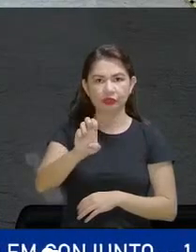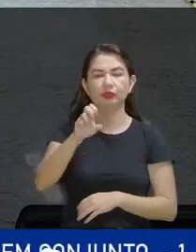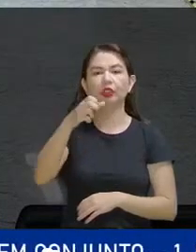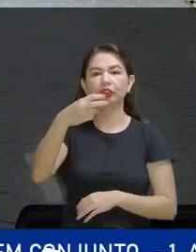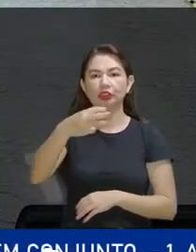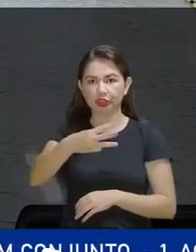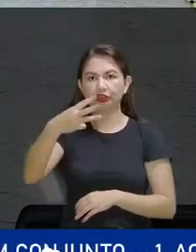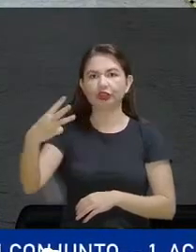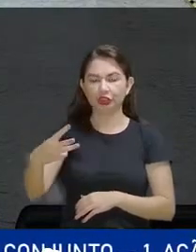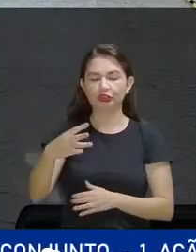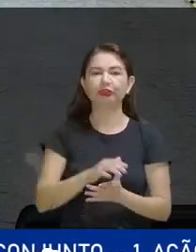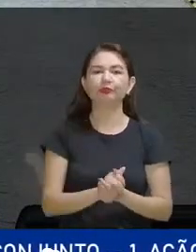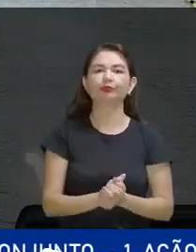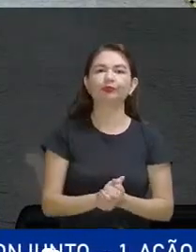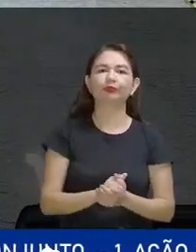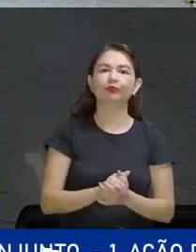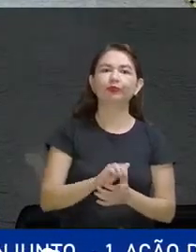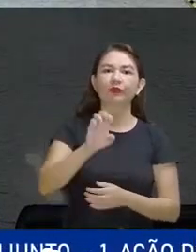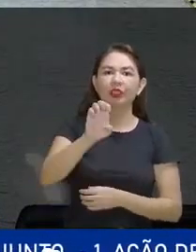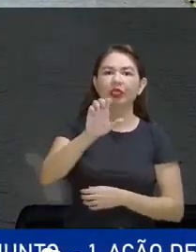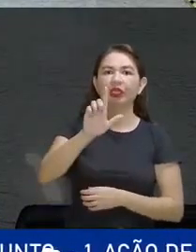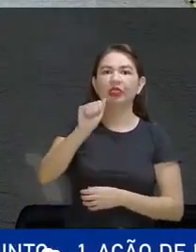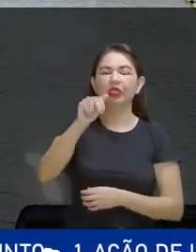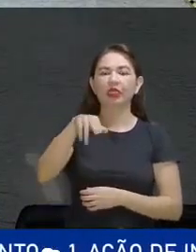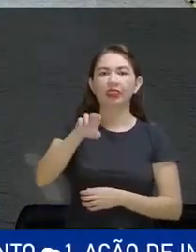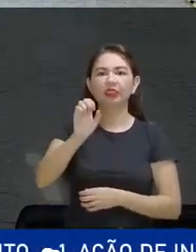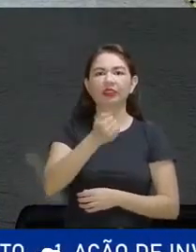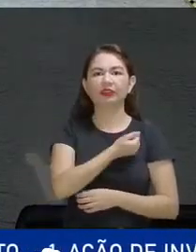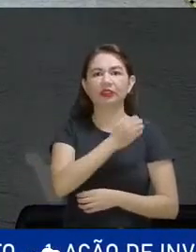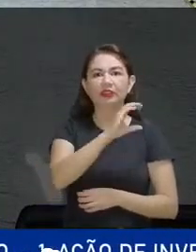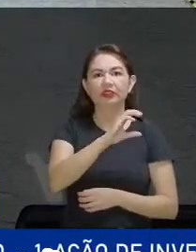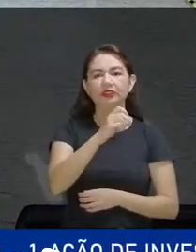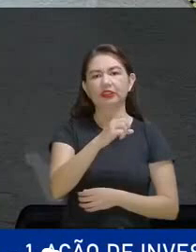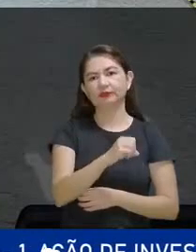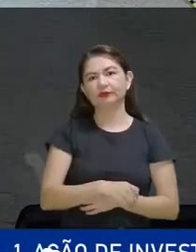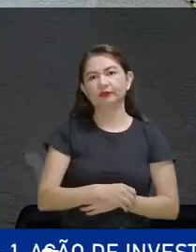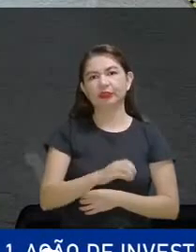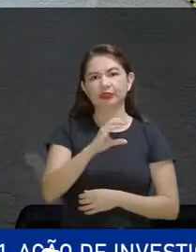559681250533, Elaine Cristina Franca de Oliveira, CPF